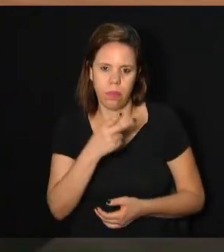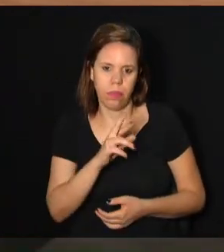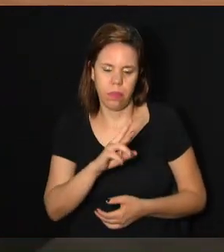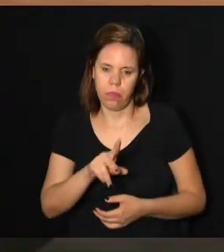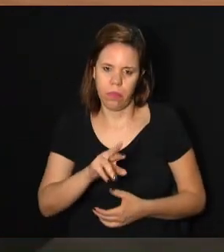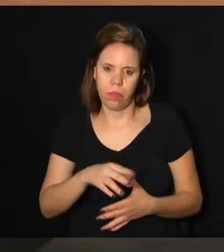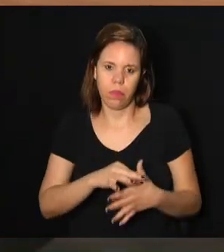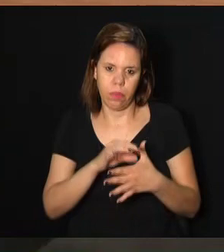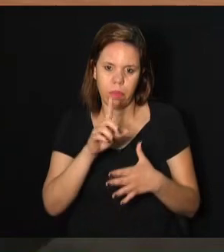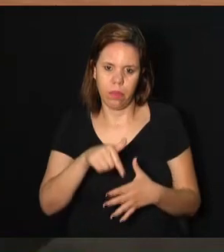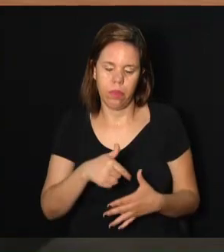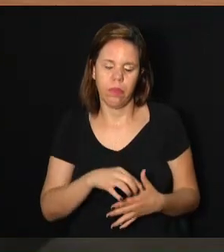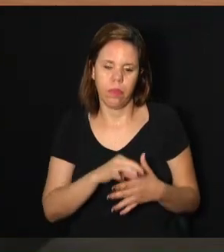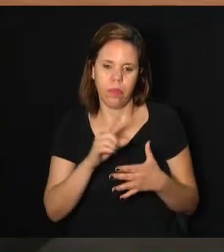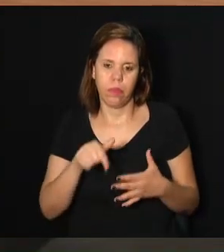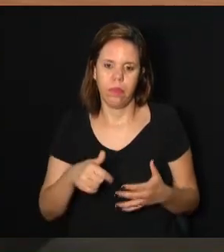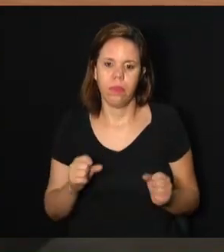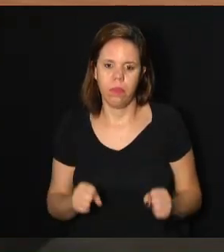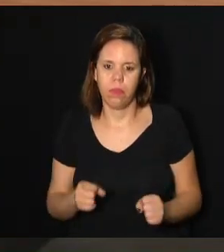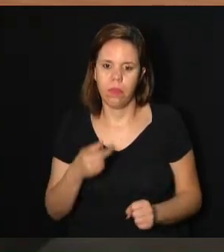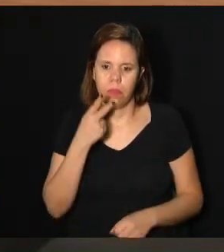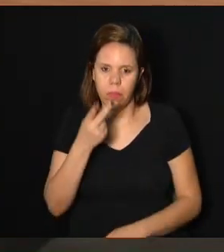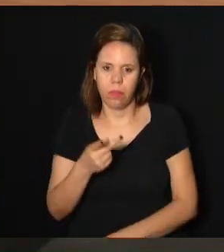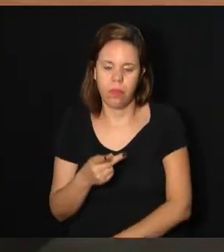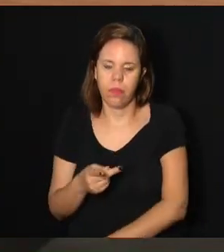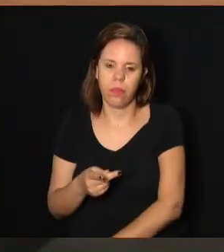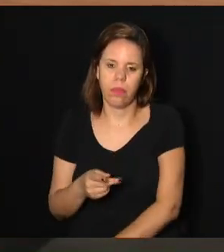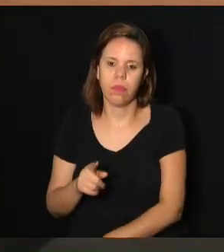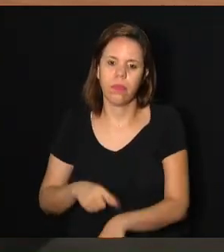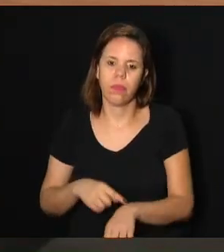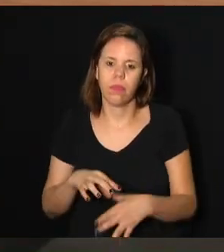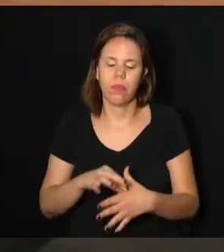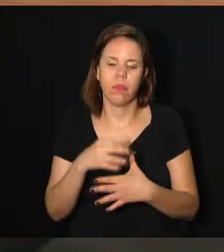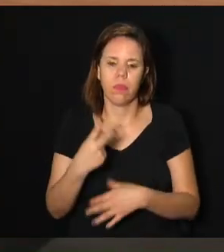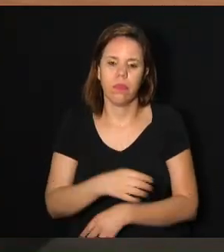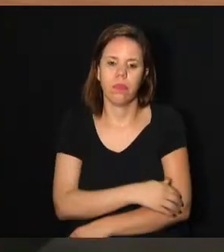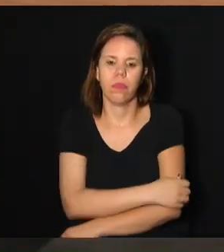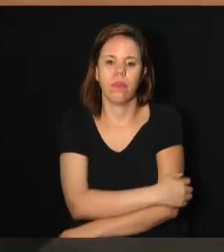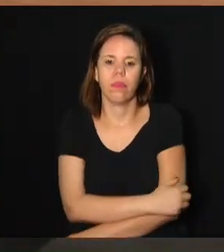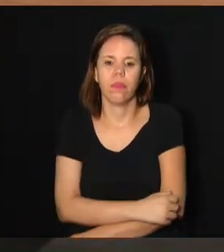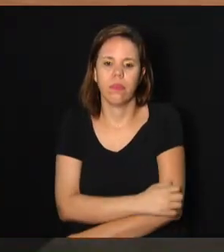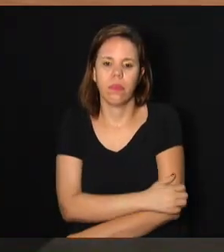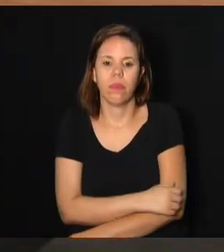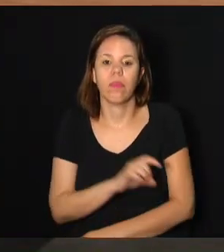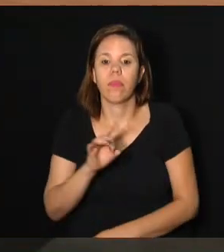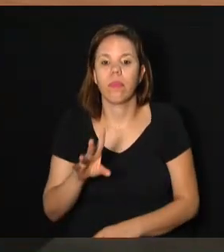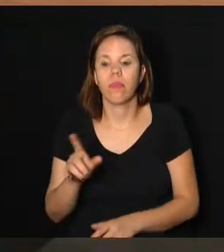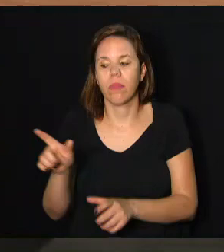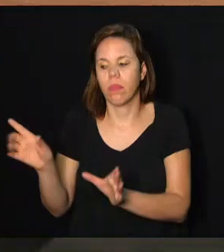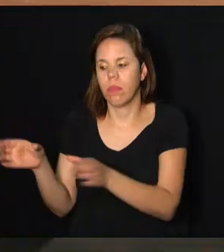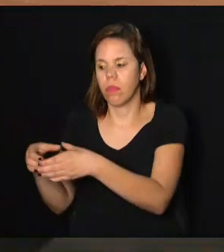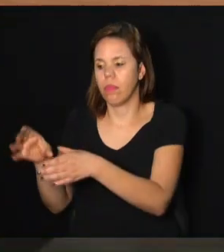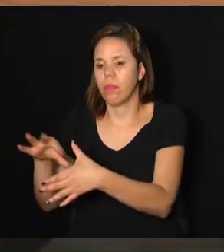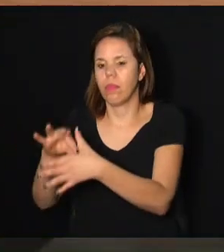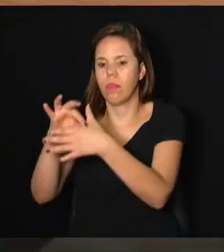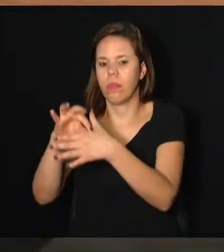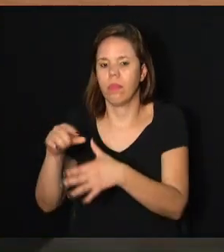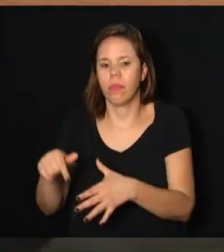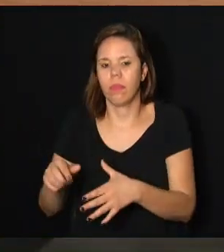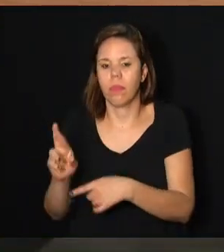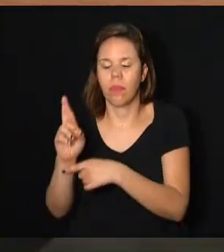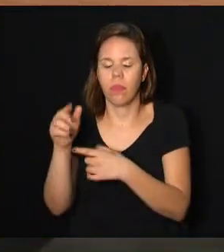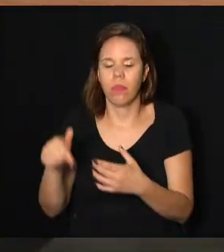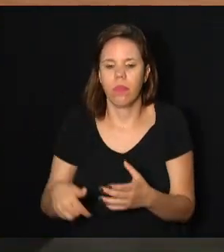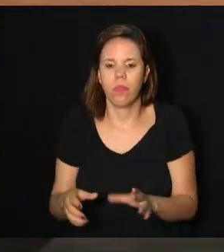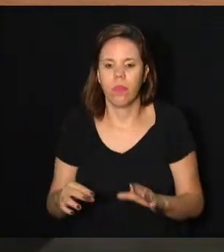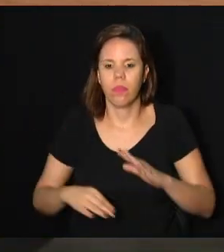líder, ela é líder, ela poderia falar no tempo de liderança, mas teria um bloco de representação dentro da Câmara. Então,